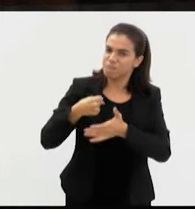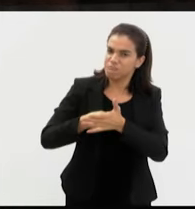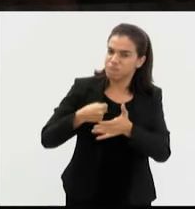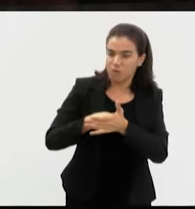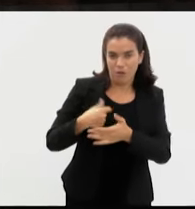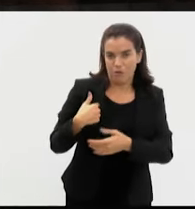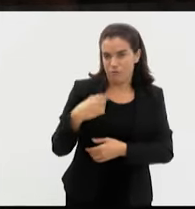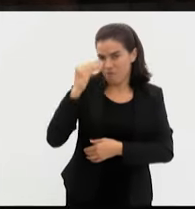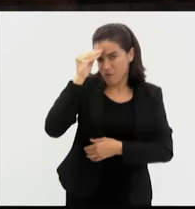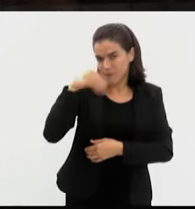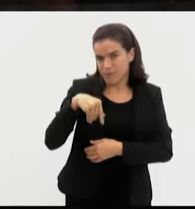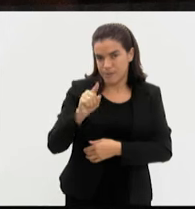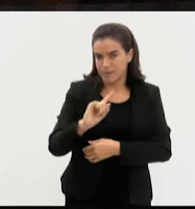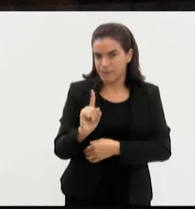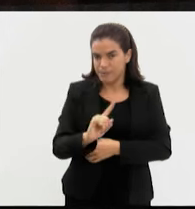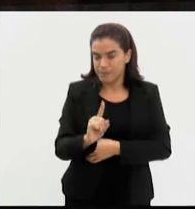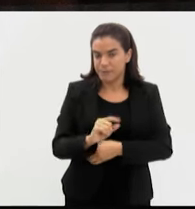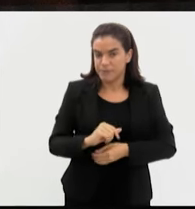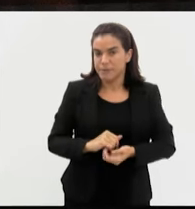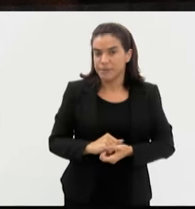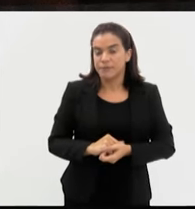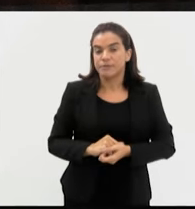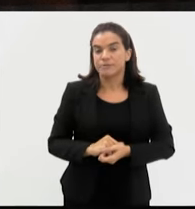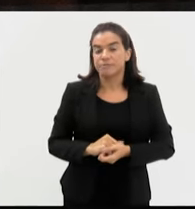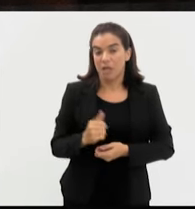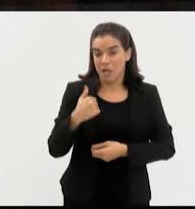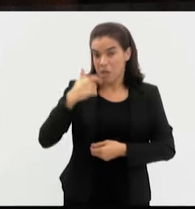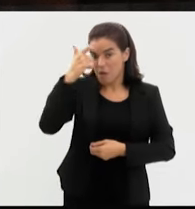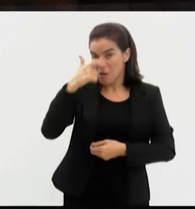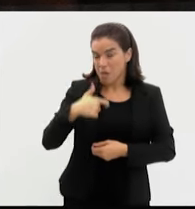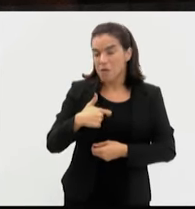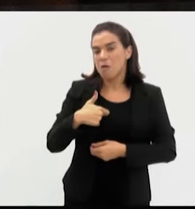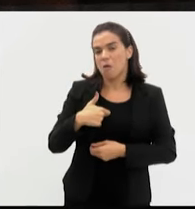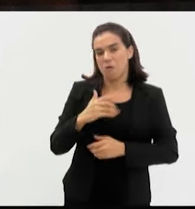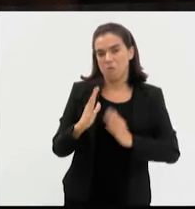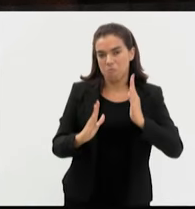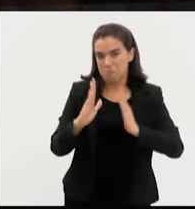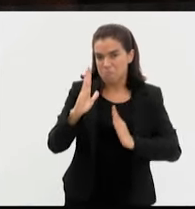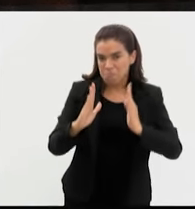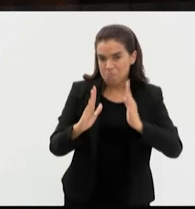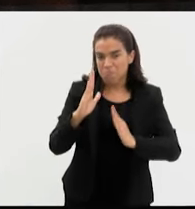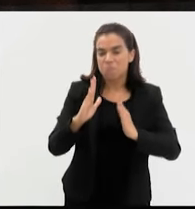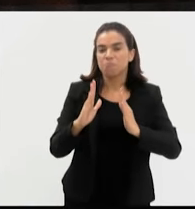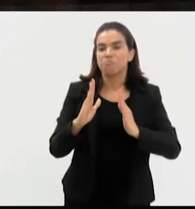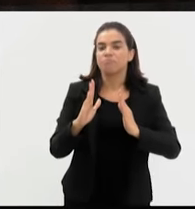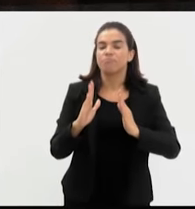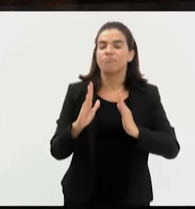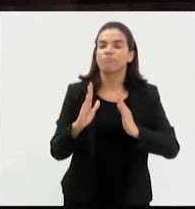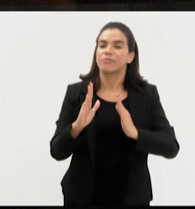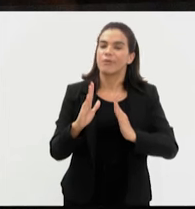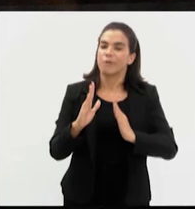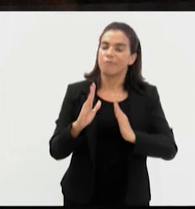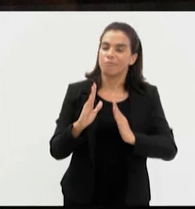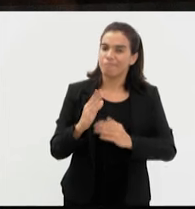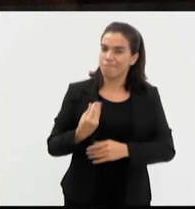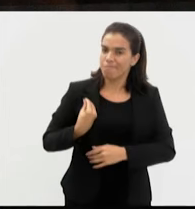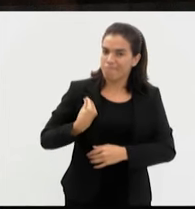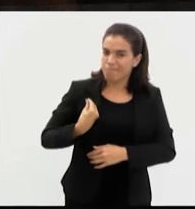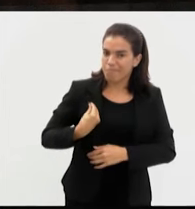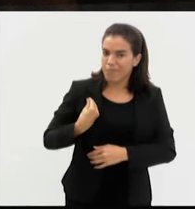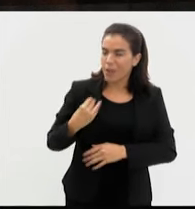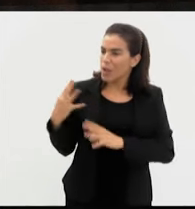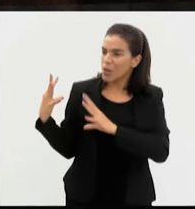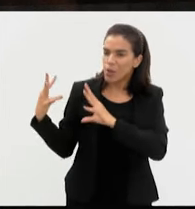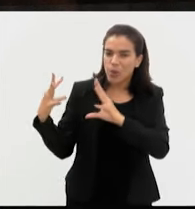abrir mão e não vou baixar minha cabeça enquanto eu estiver aqui com esse mandato eu peço Deputado BNH todos os